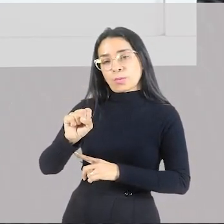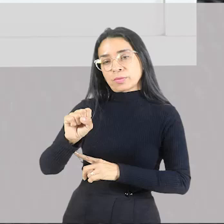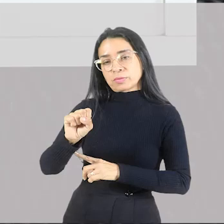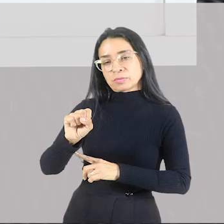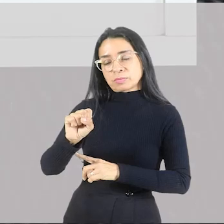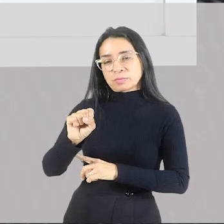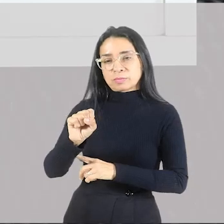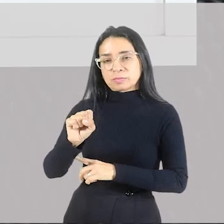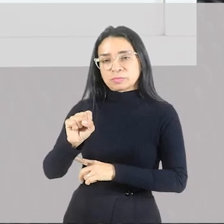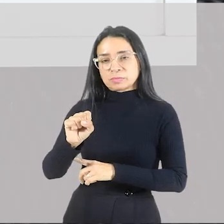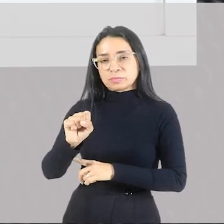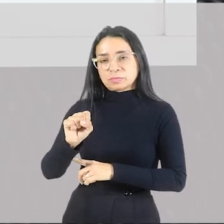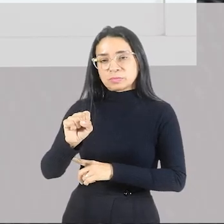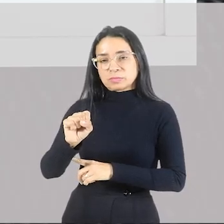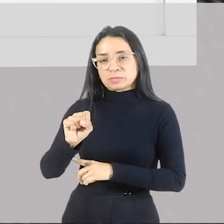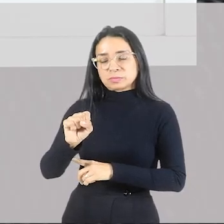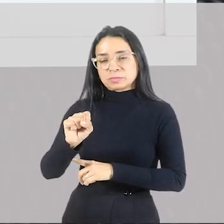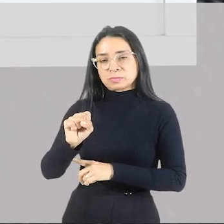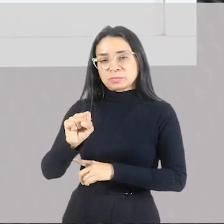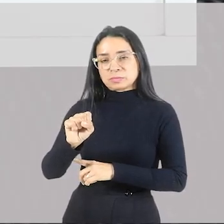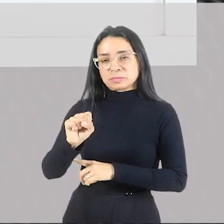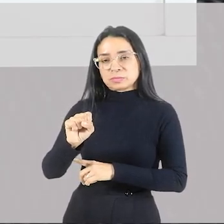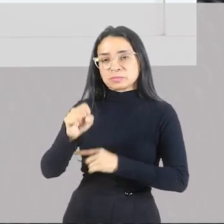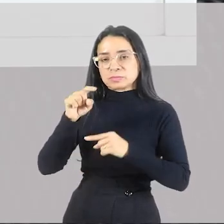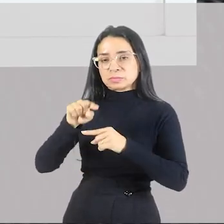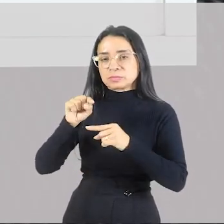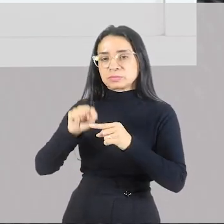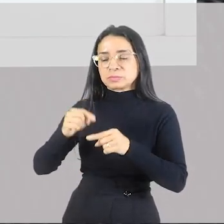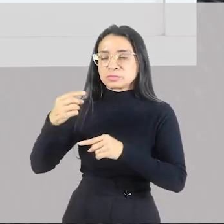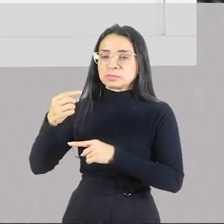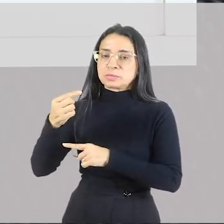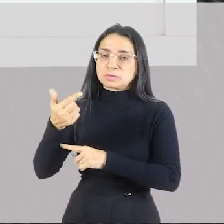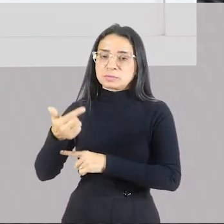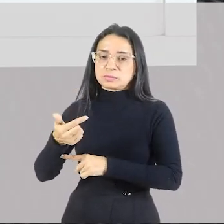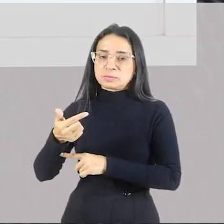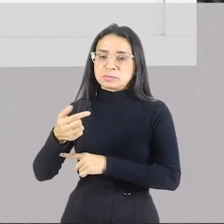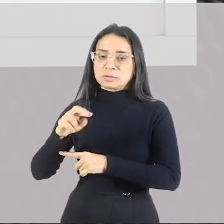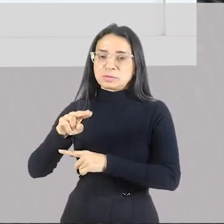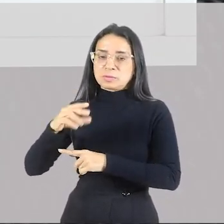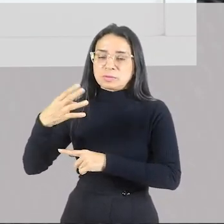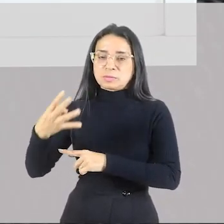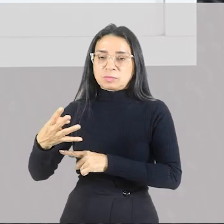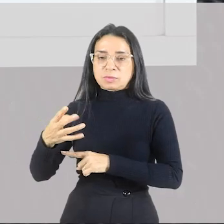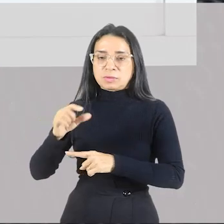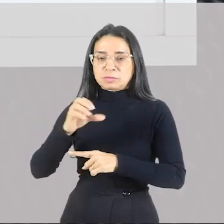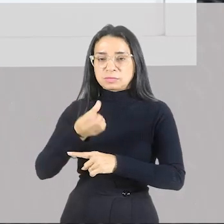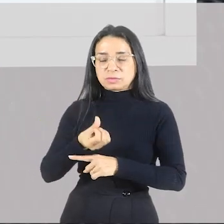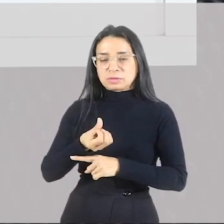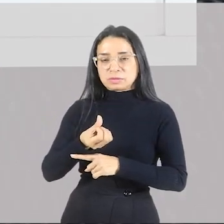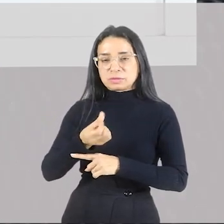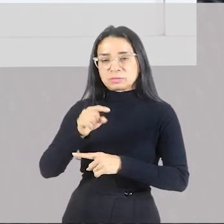por 2, aqui dá 4 e aqui dá